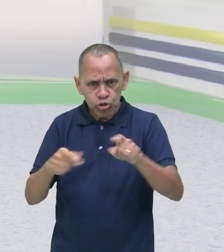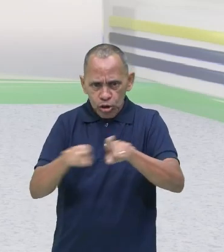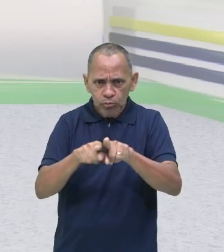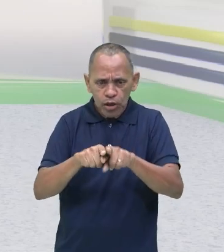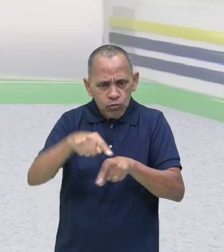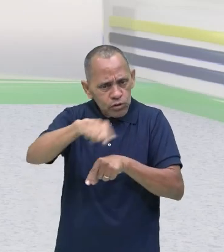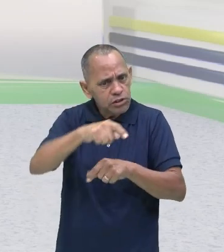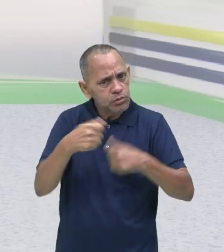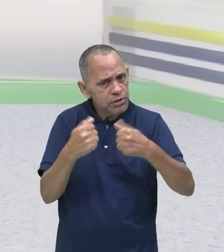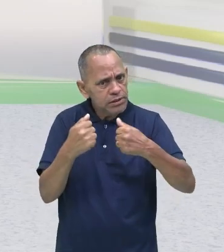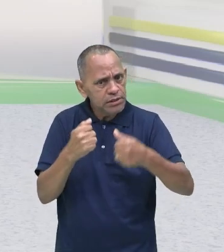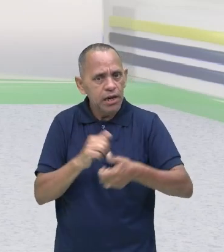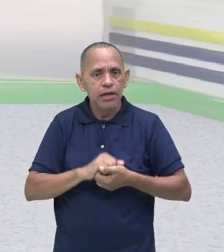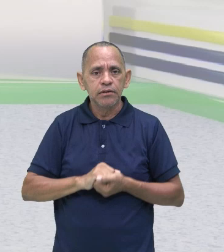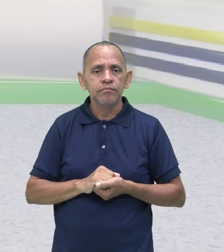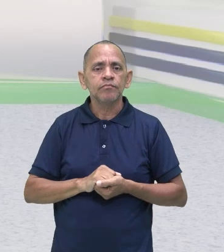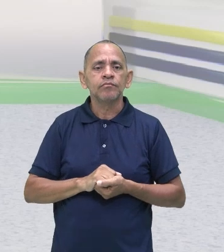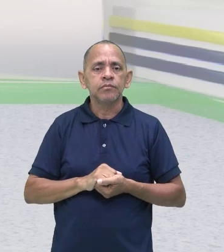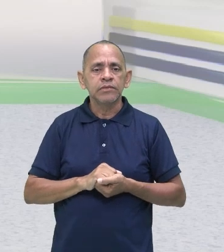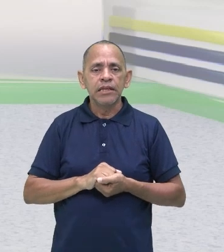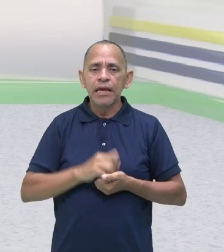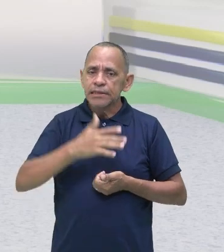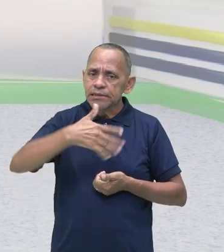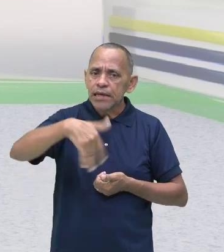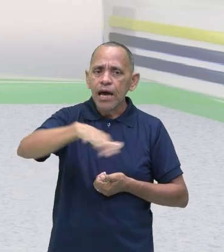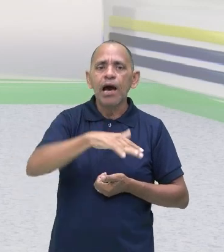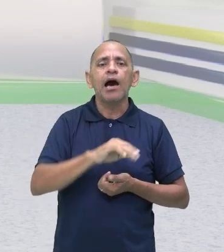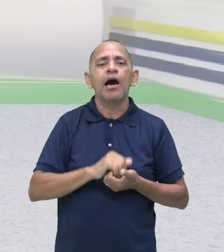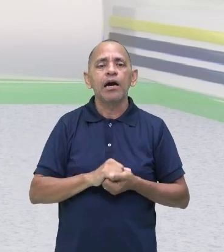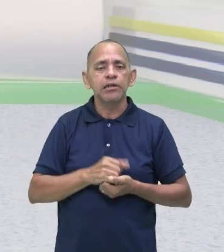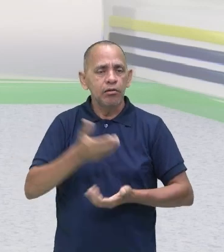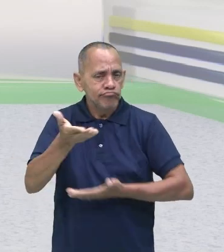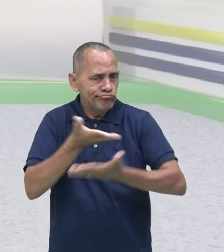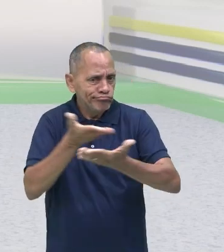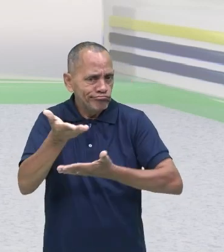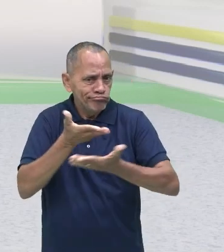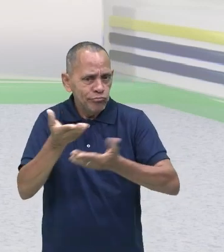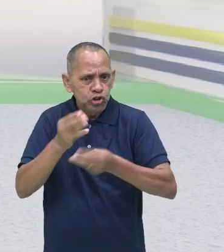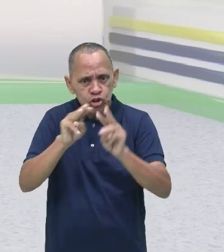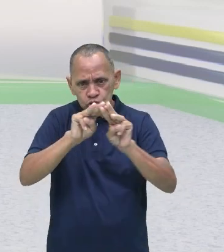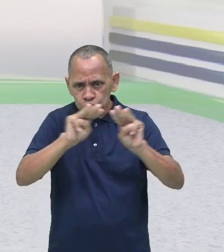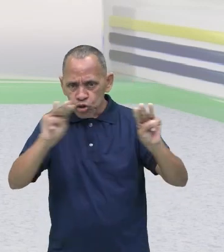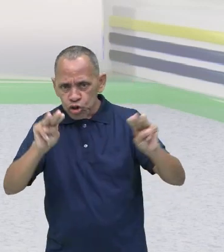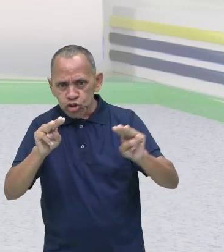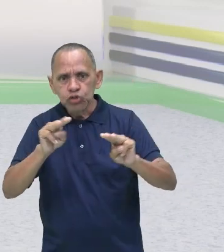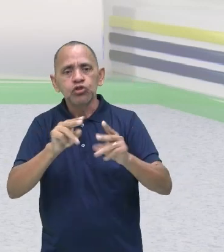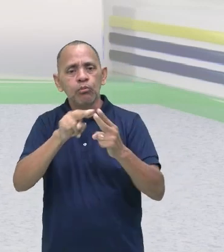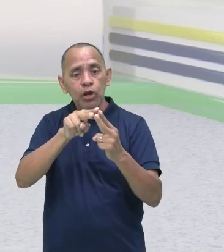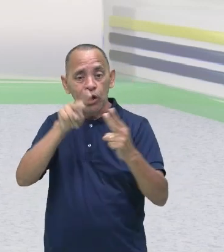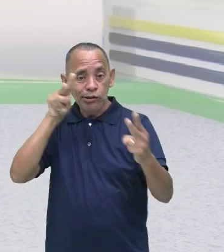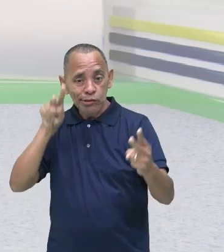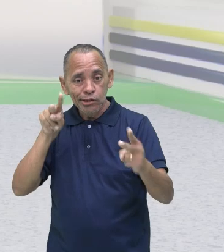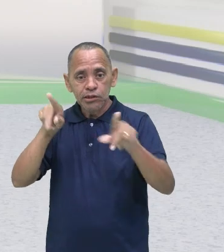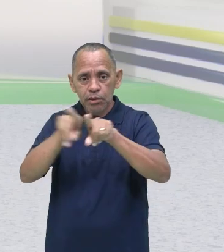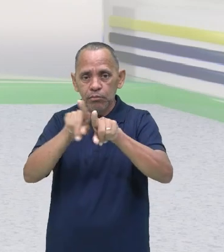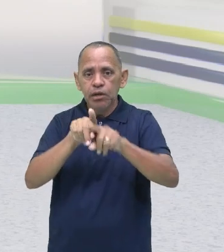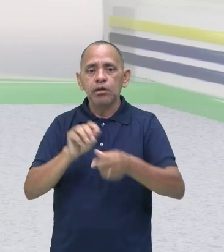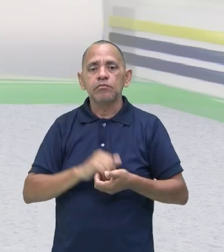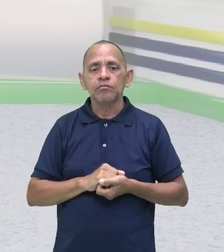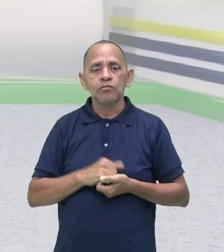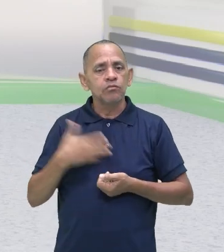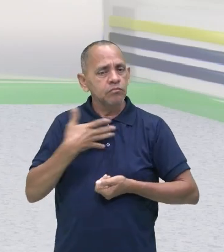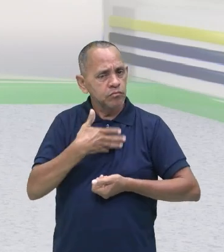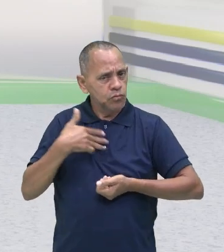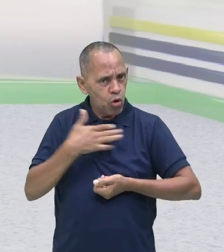gente? Esse espaço colaborativo e interativo é muito importante. Eu, pelo menos, gosto muito de compartilhar ideias, né?